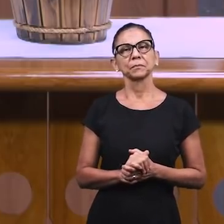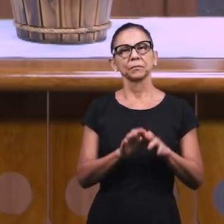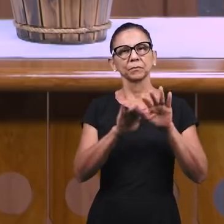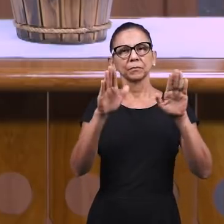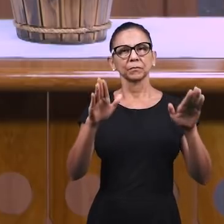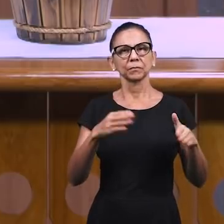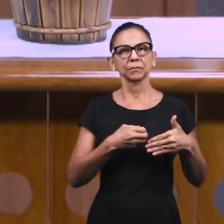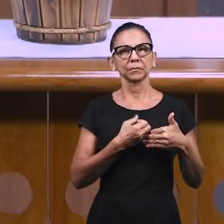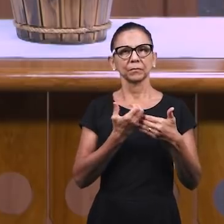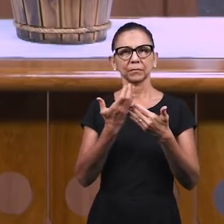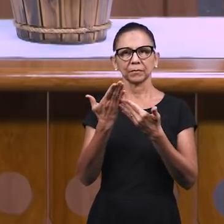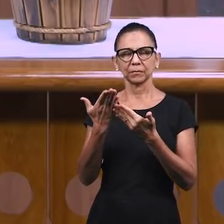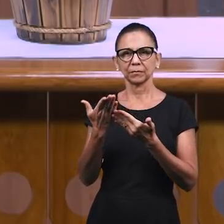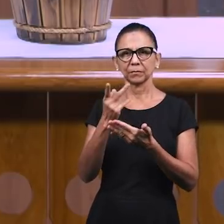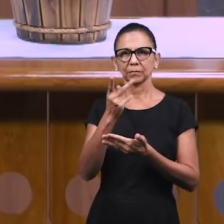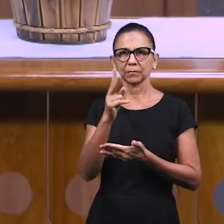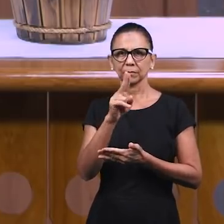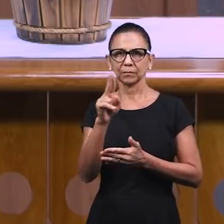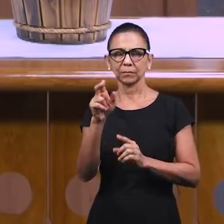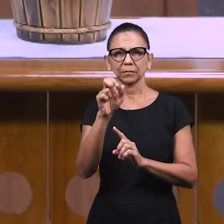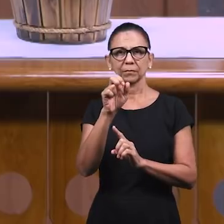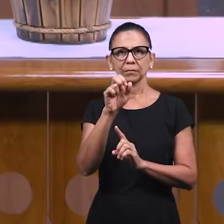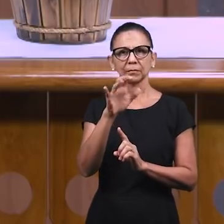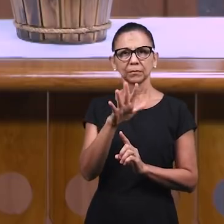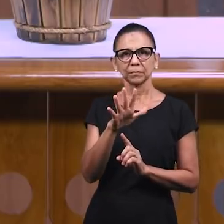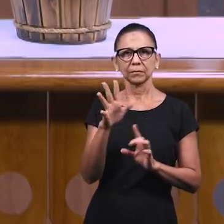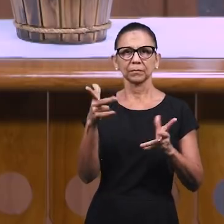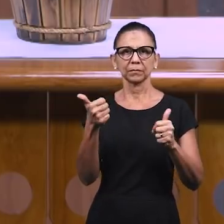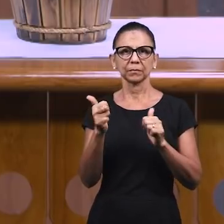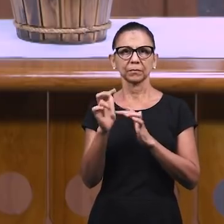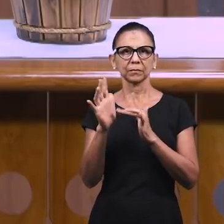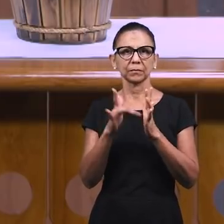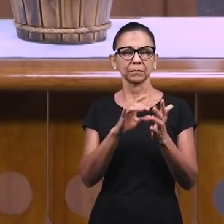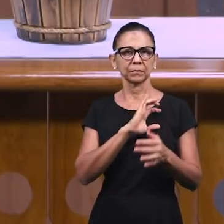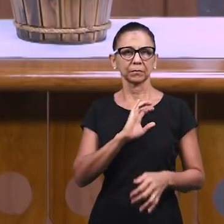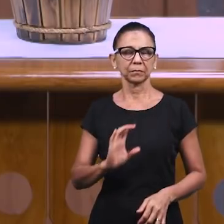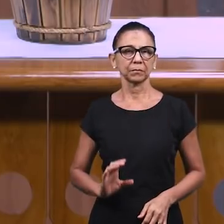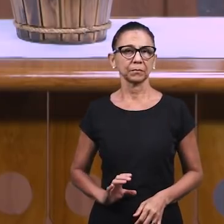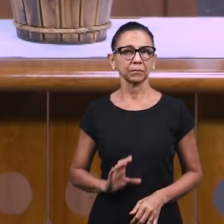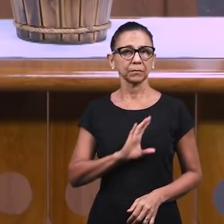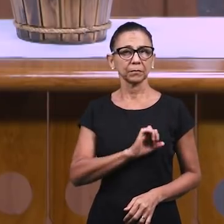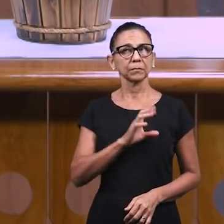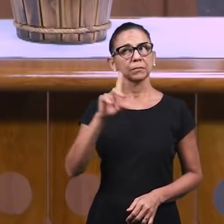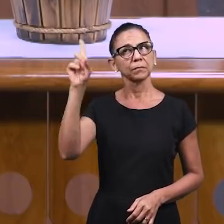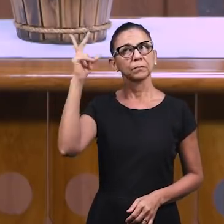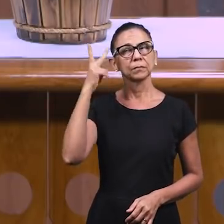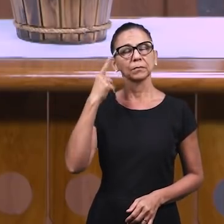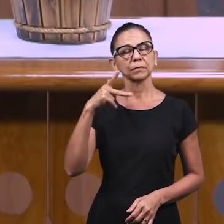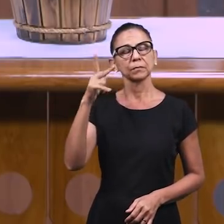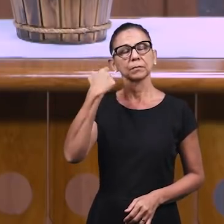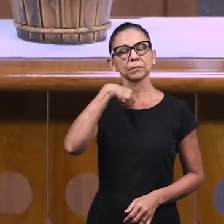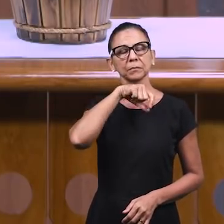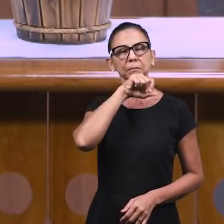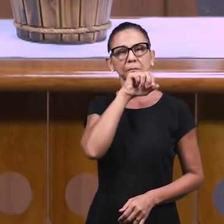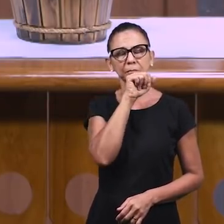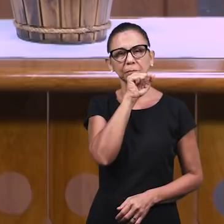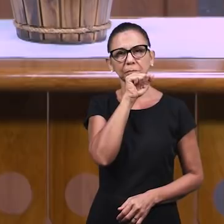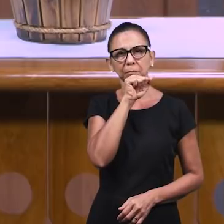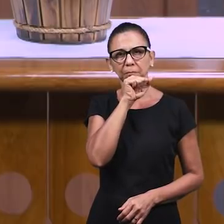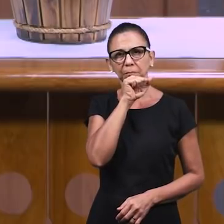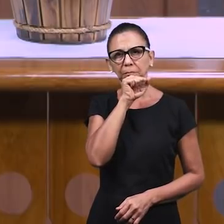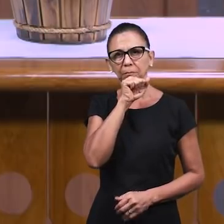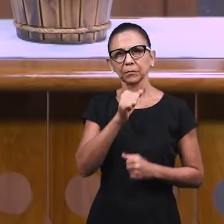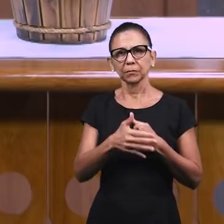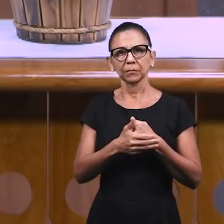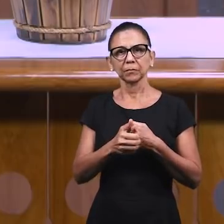a oração que fazemos, e em Teu nome dizemos que a graça maravilhosa do Senhor e Salvador Jesus Cristo, o amor de Deus, o nosso eterno Pai, as doces,